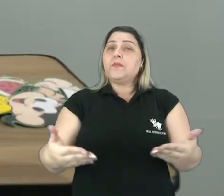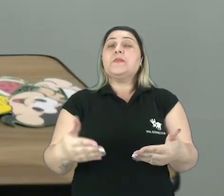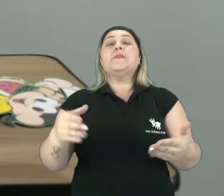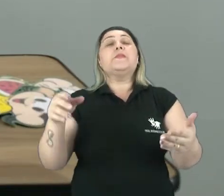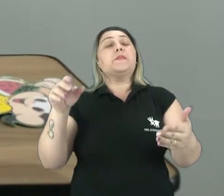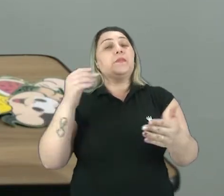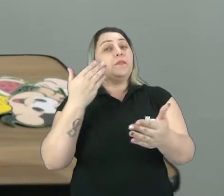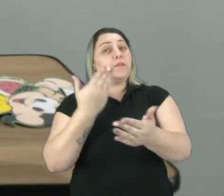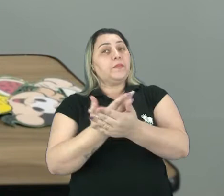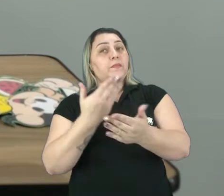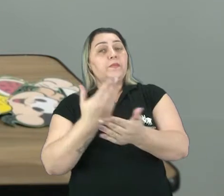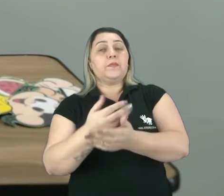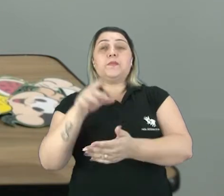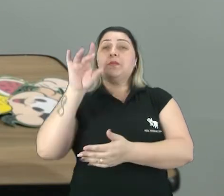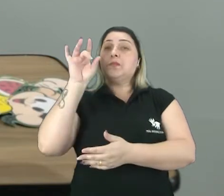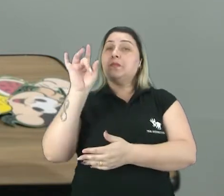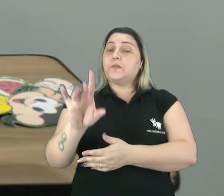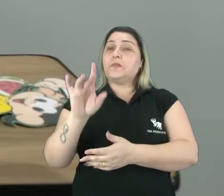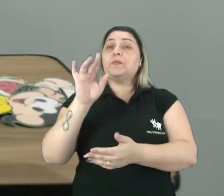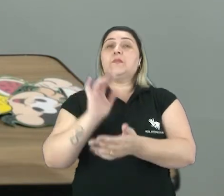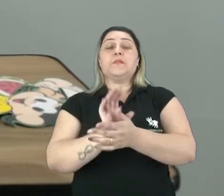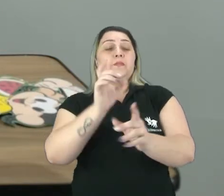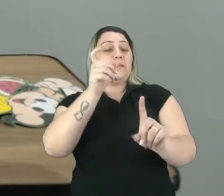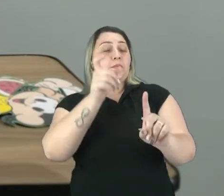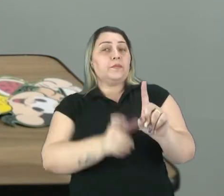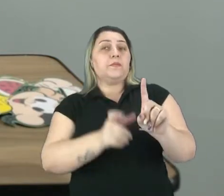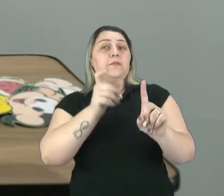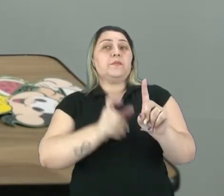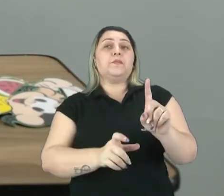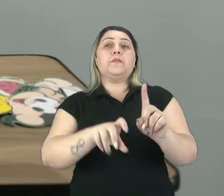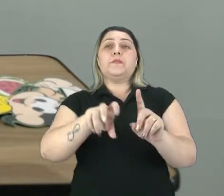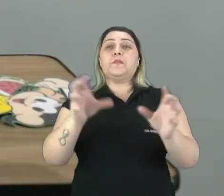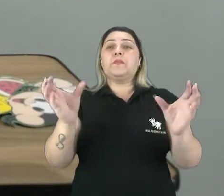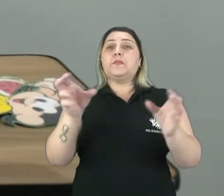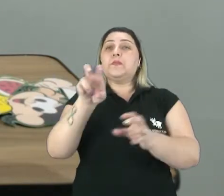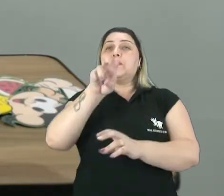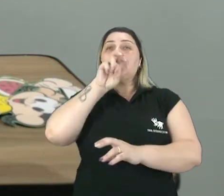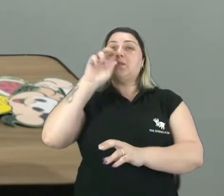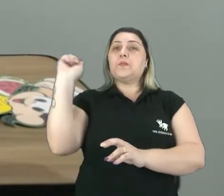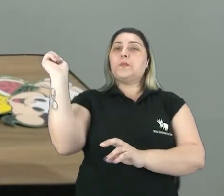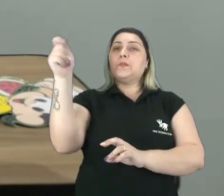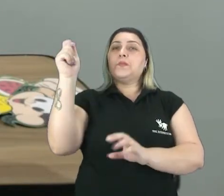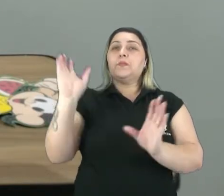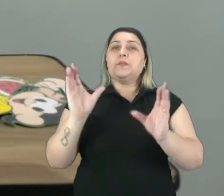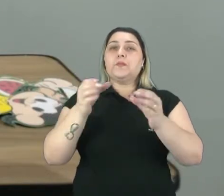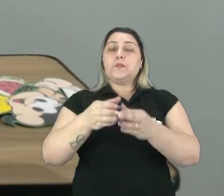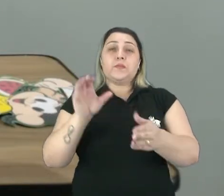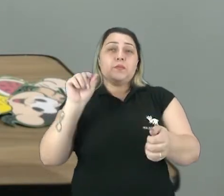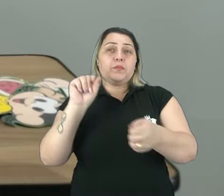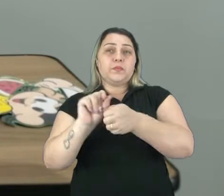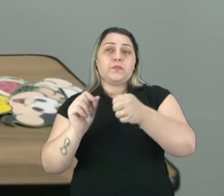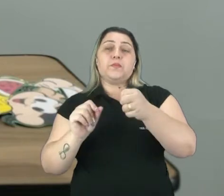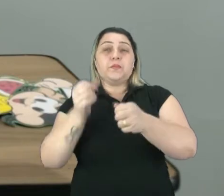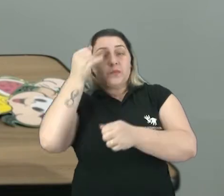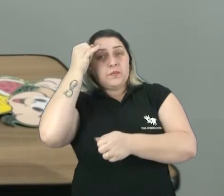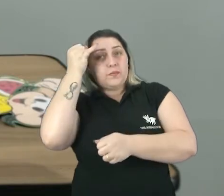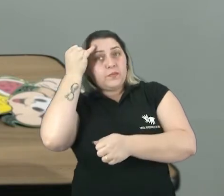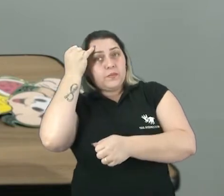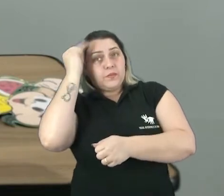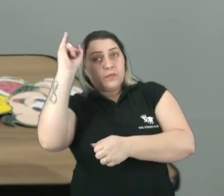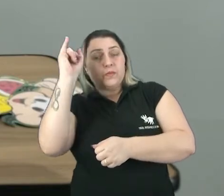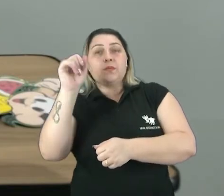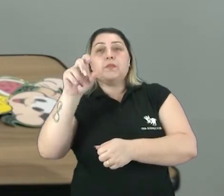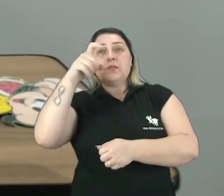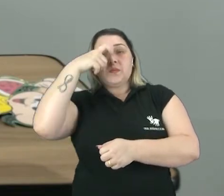estudar especificamente sobre os personagens da Turma da Mônica, que foram criados por Maurício de